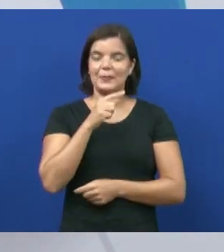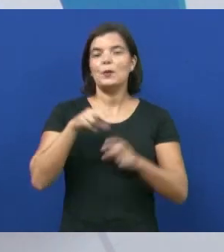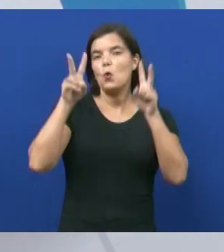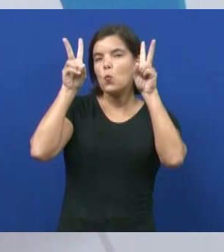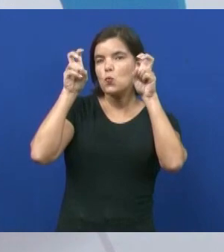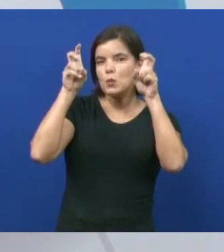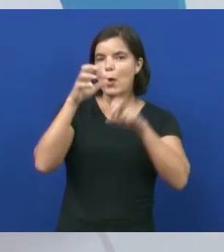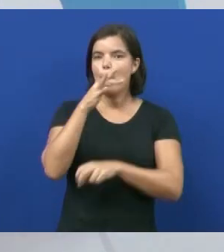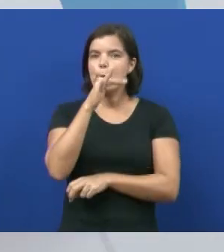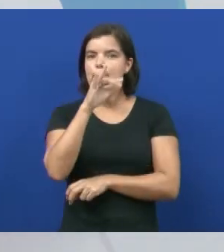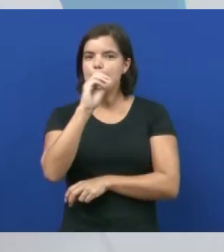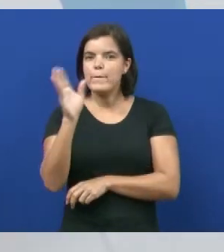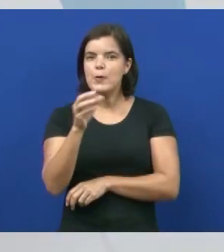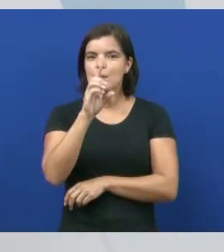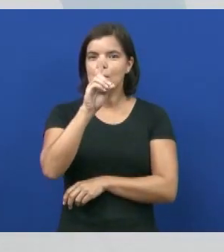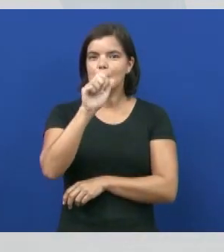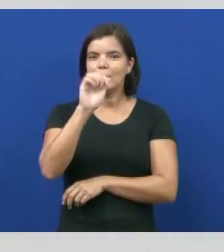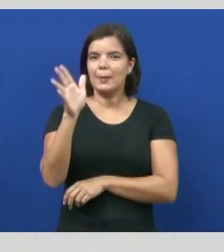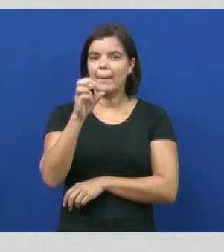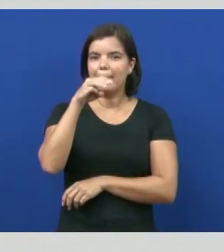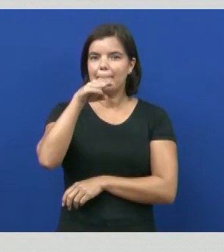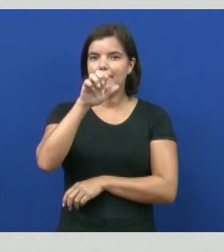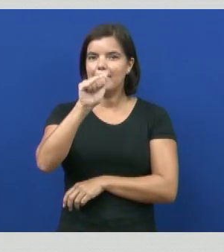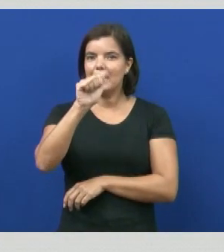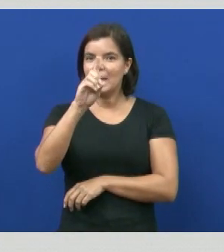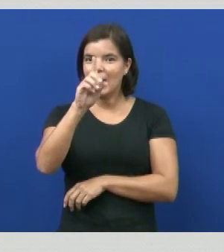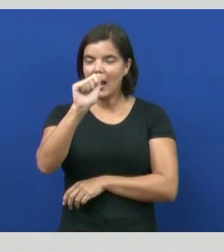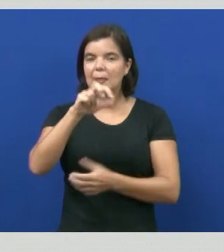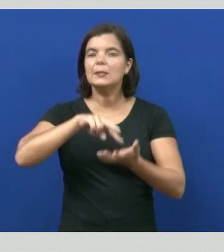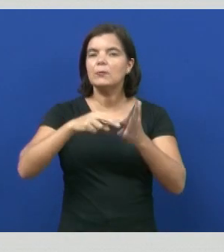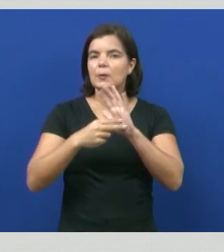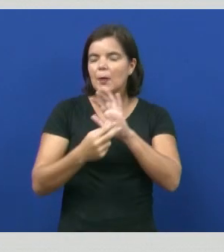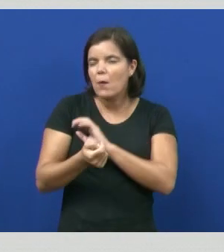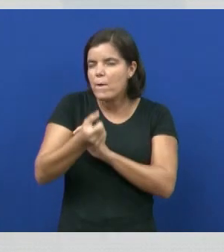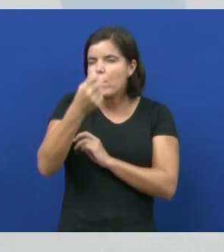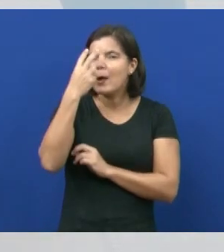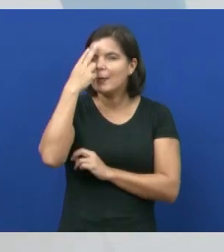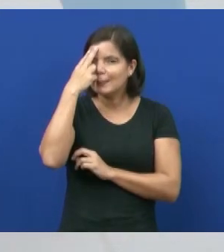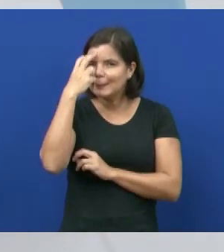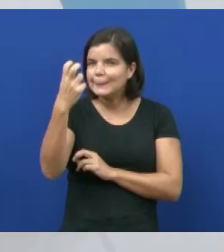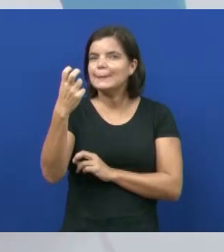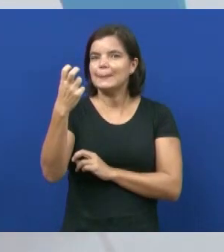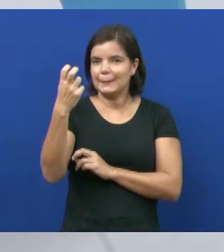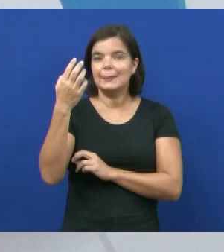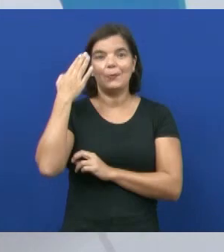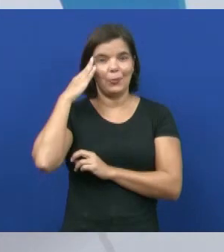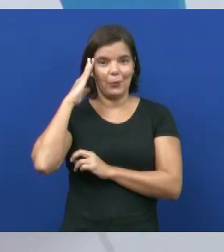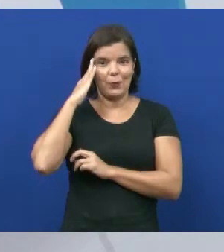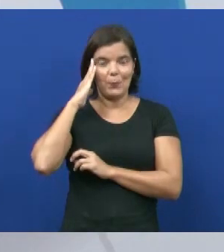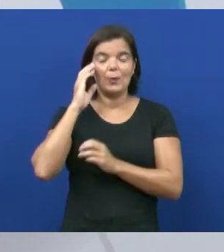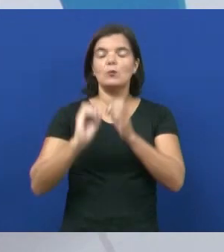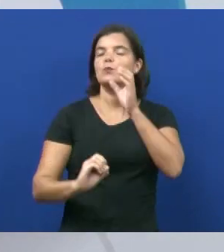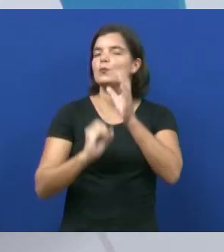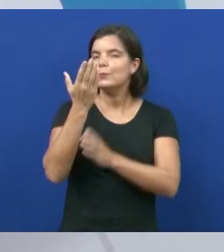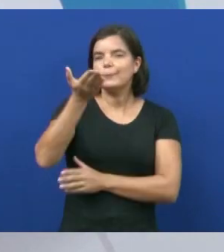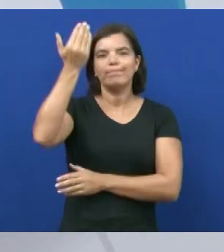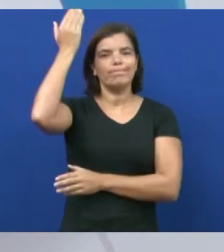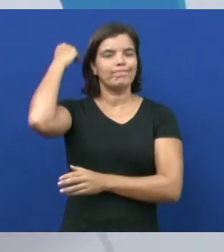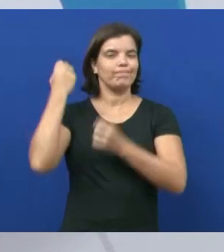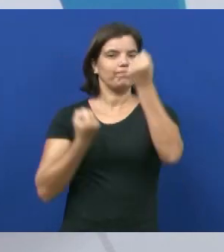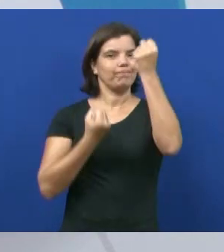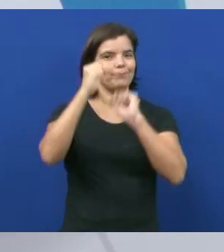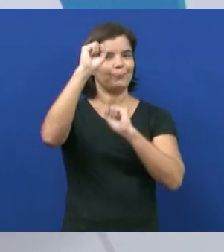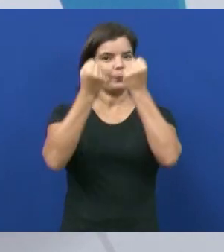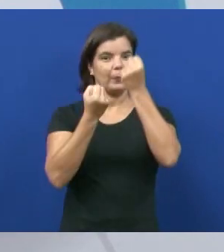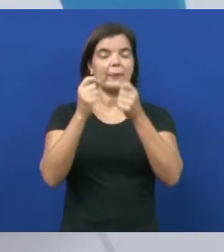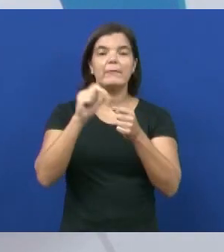meada? Você já ouviu falar nessa expressão, o fio da meada? Sabia que ela surgiu na época da Revolução Industrial? Quando as máquinas começaram a